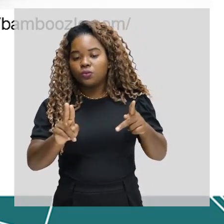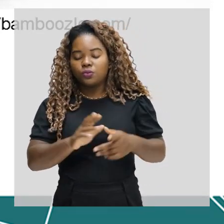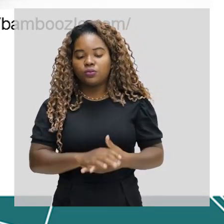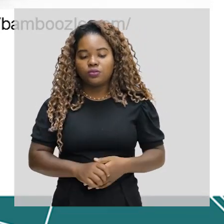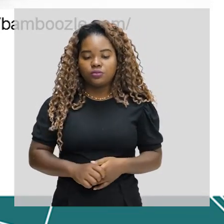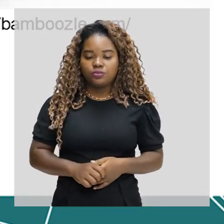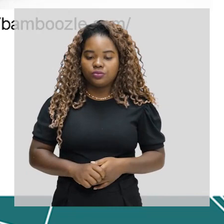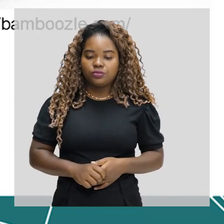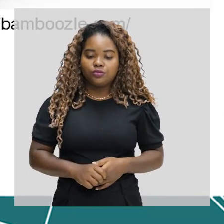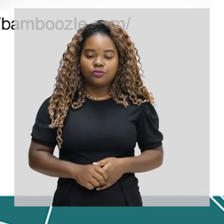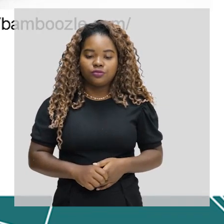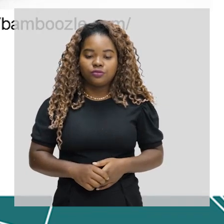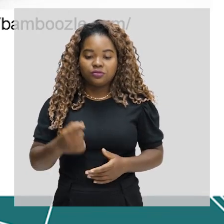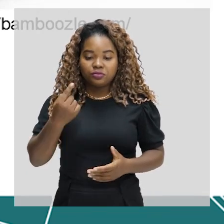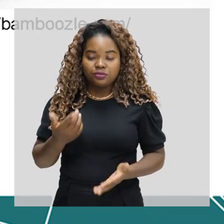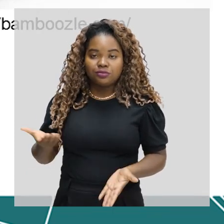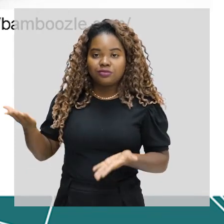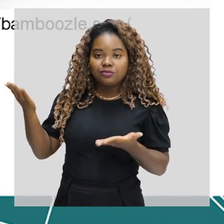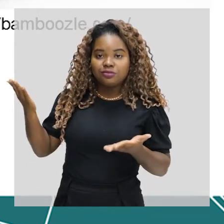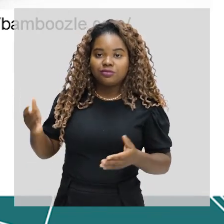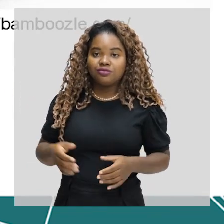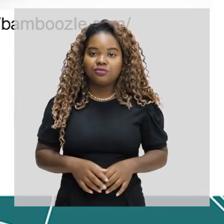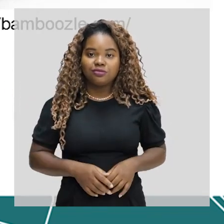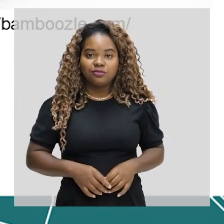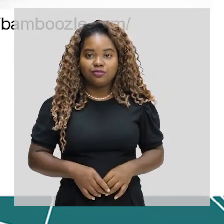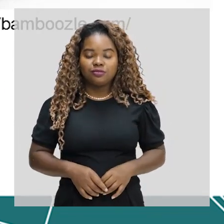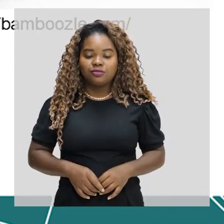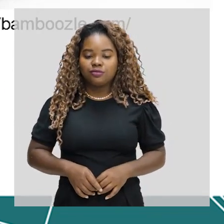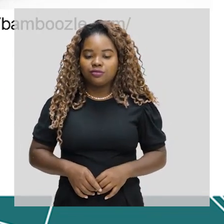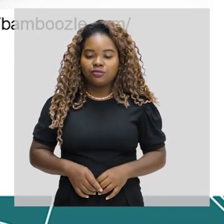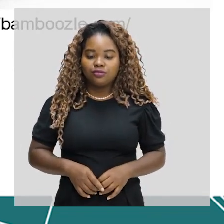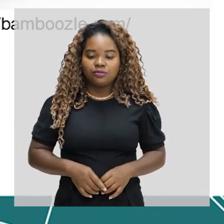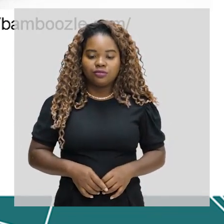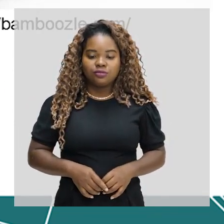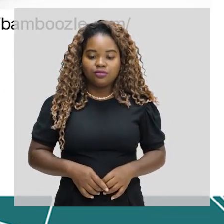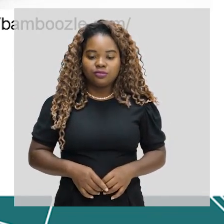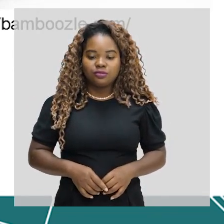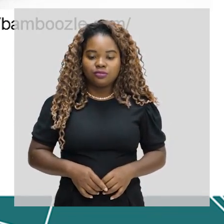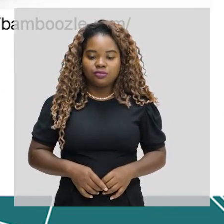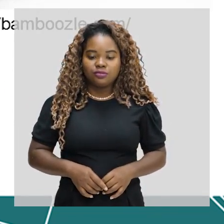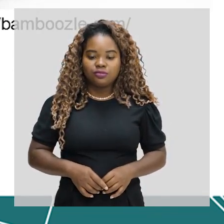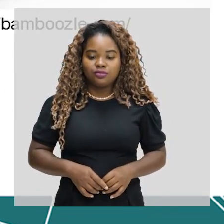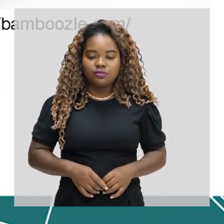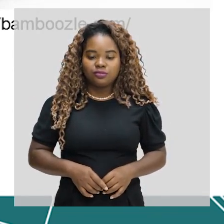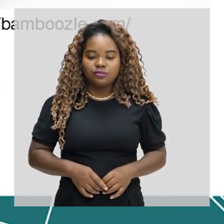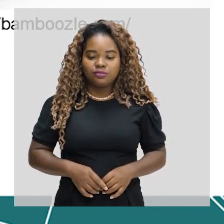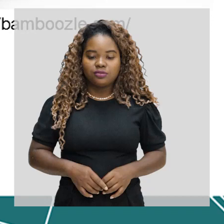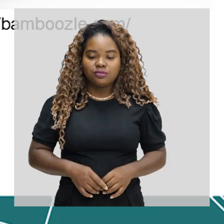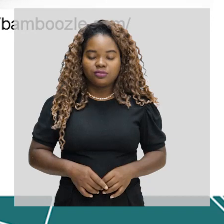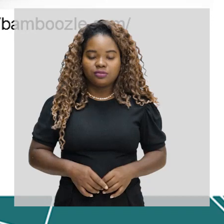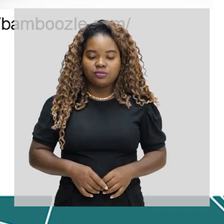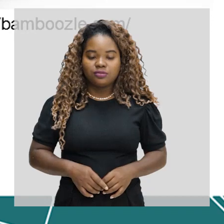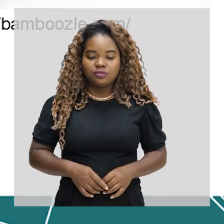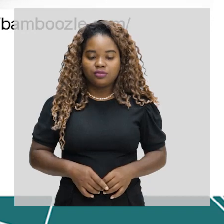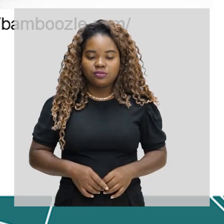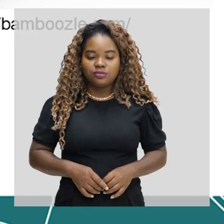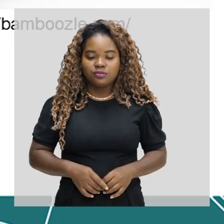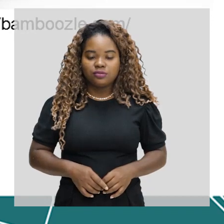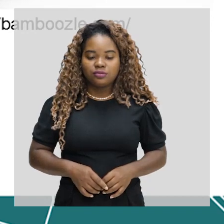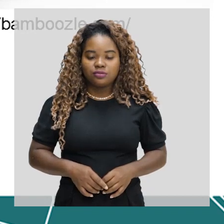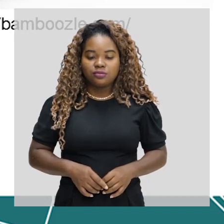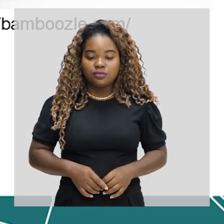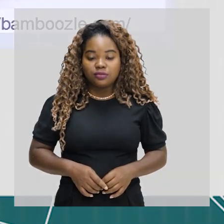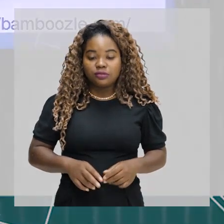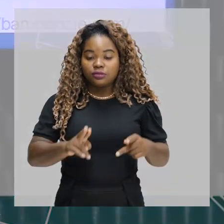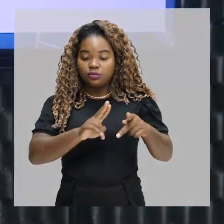pronome. Pronoun is a word that can replace or complement a noun in a sentence. Então,